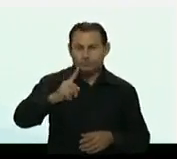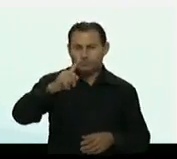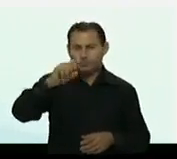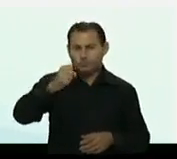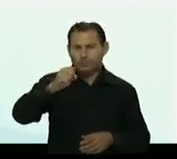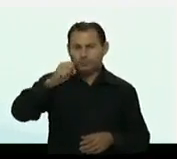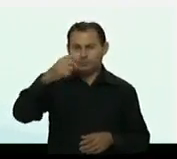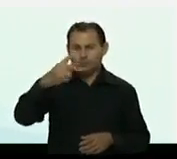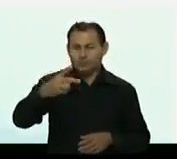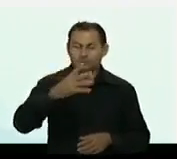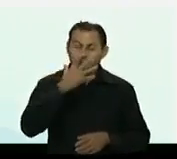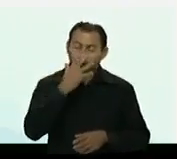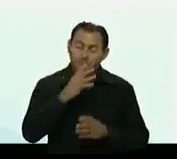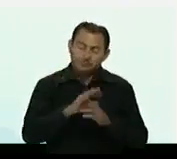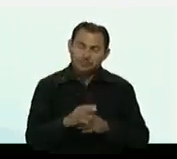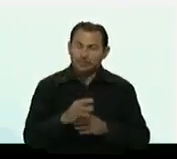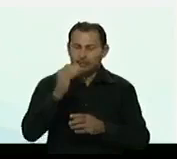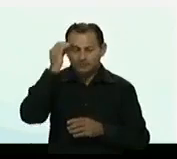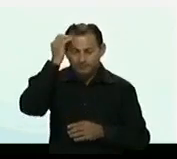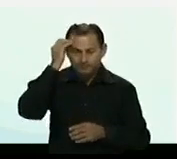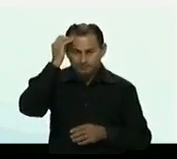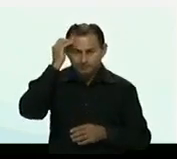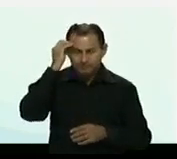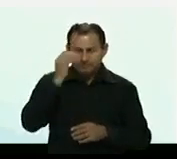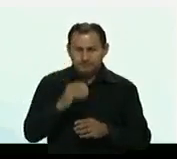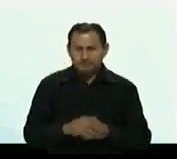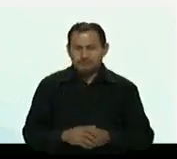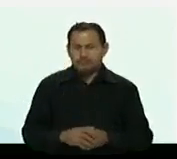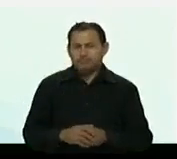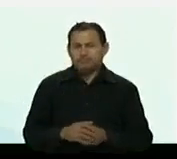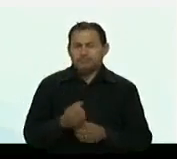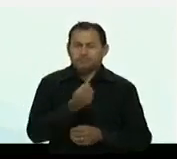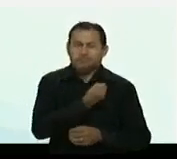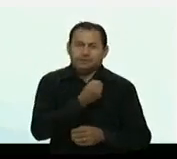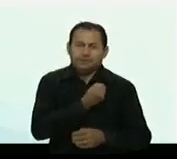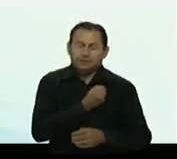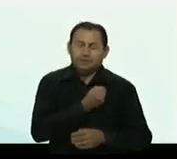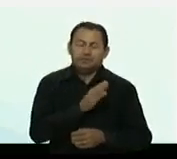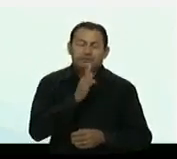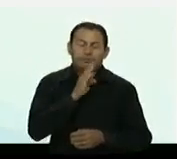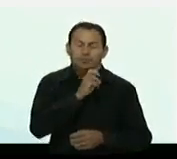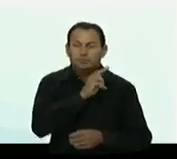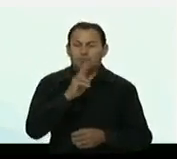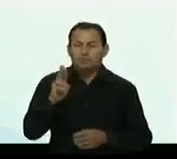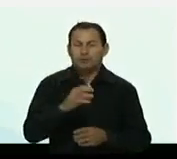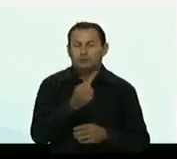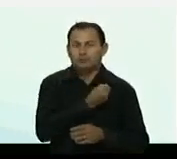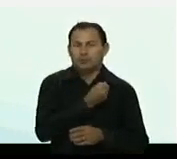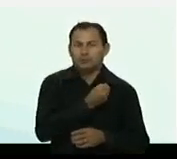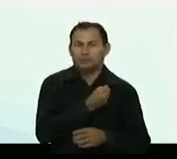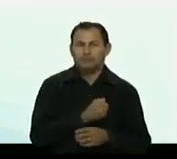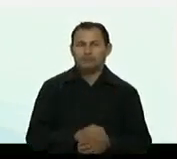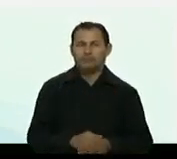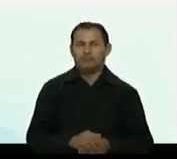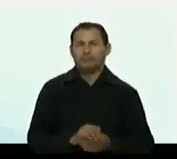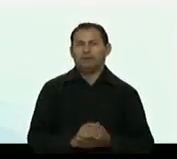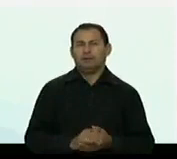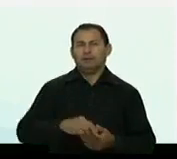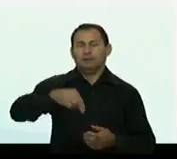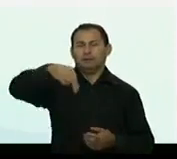2,7182 ao infinito. Então, ele é um número irracional. Esse número ele é chamado de número de